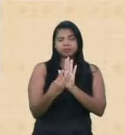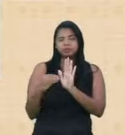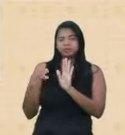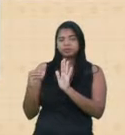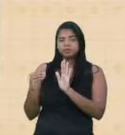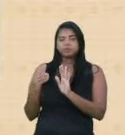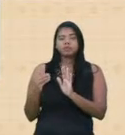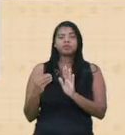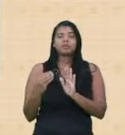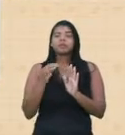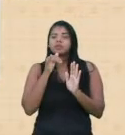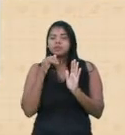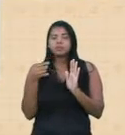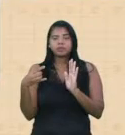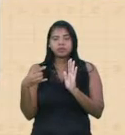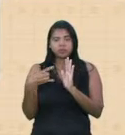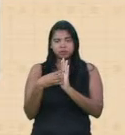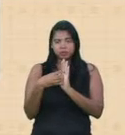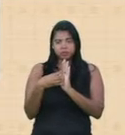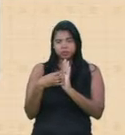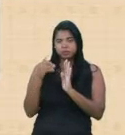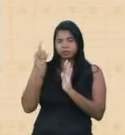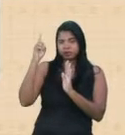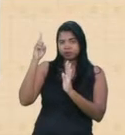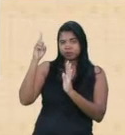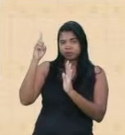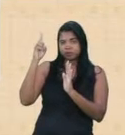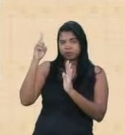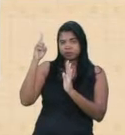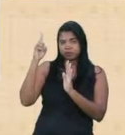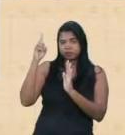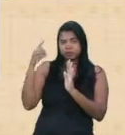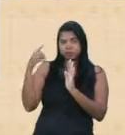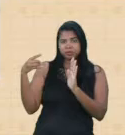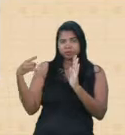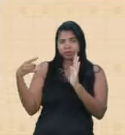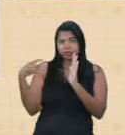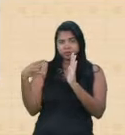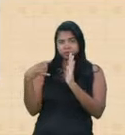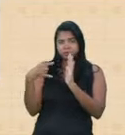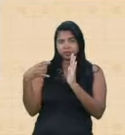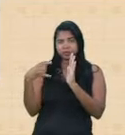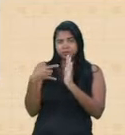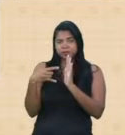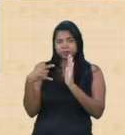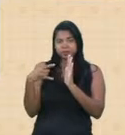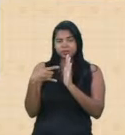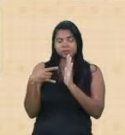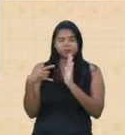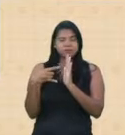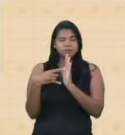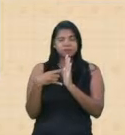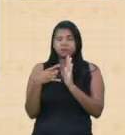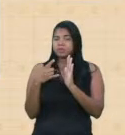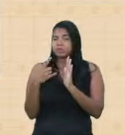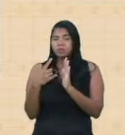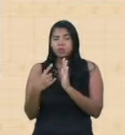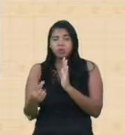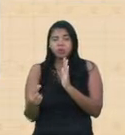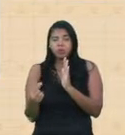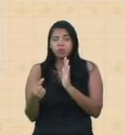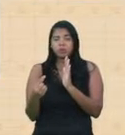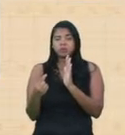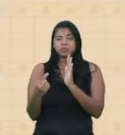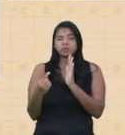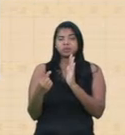eu pego aqui esse ímã e que nós tentamos aproximar um ao outro e eles não conseguem,